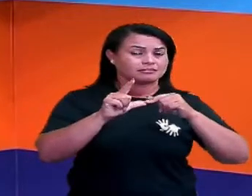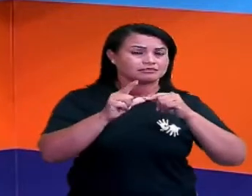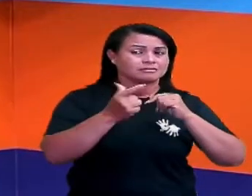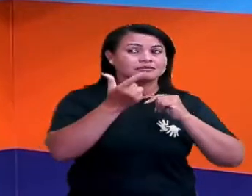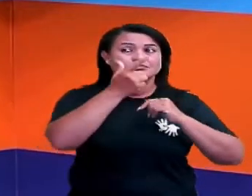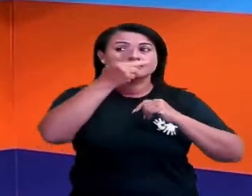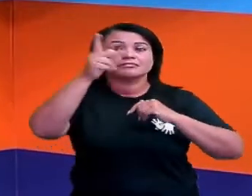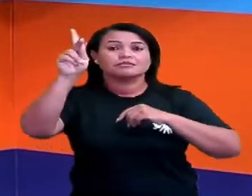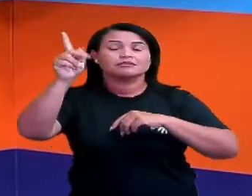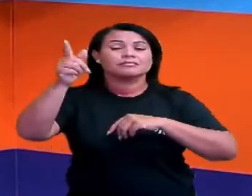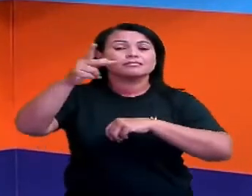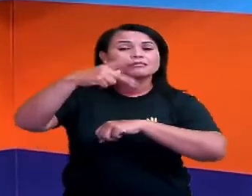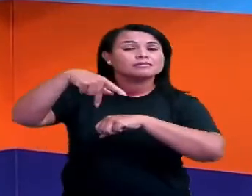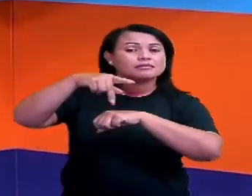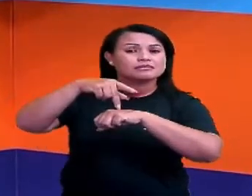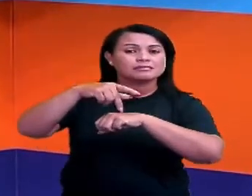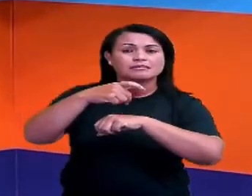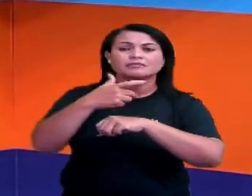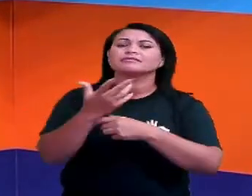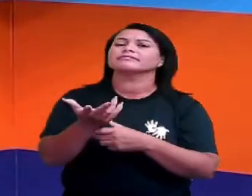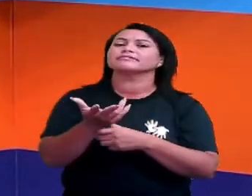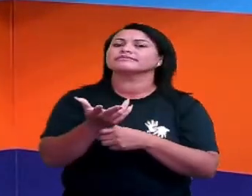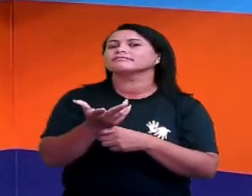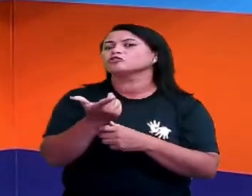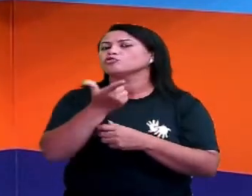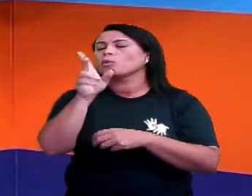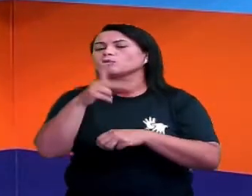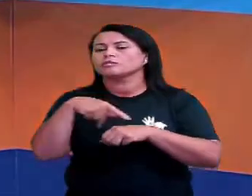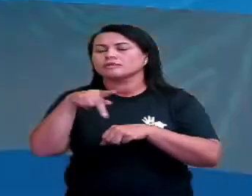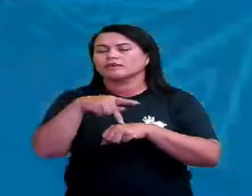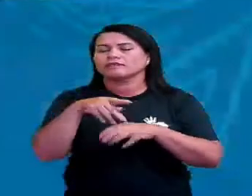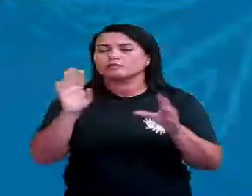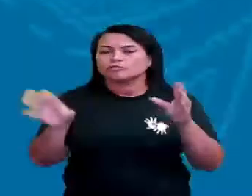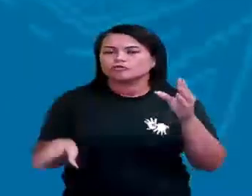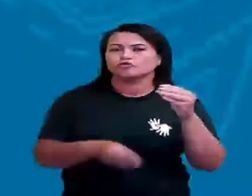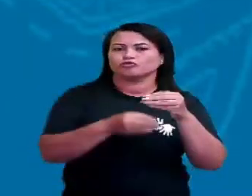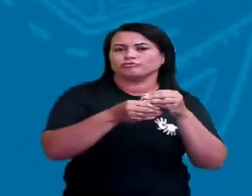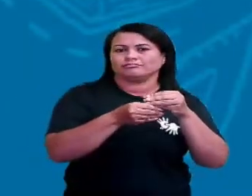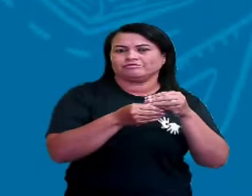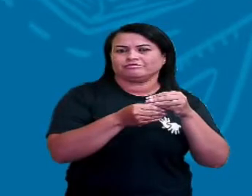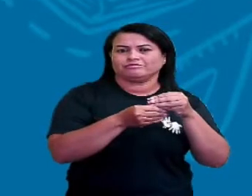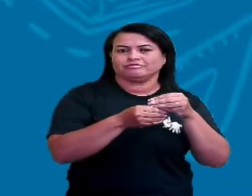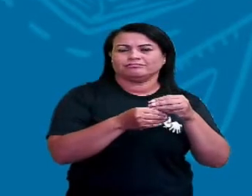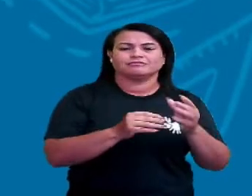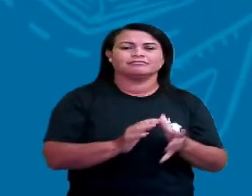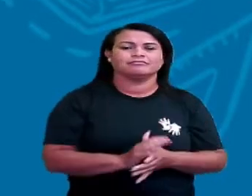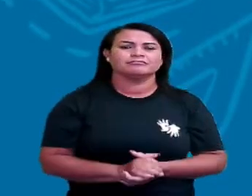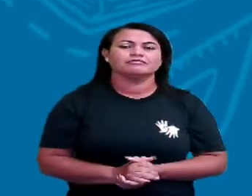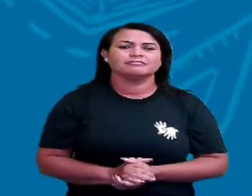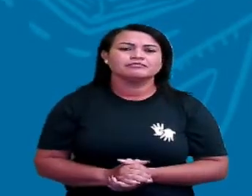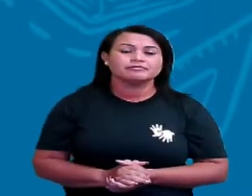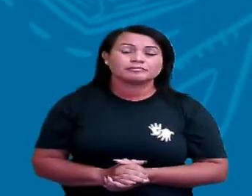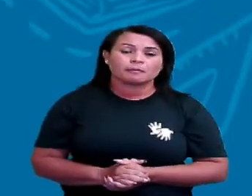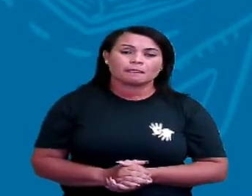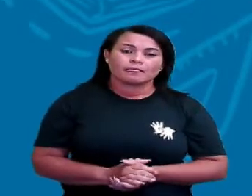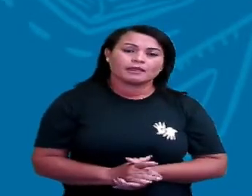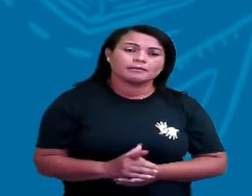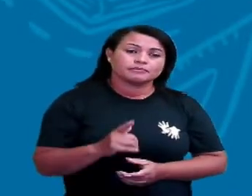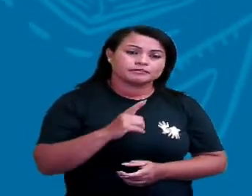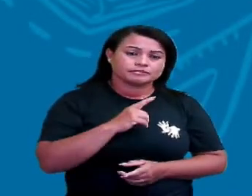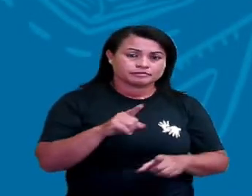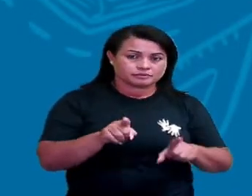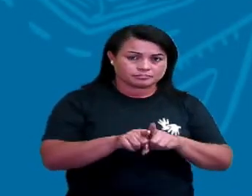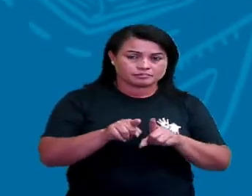às nossas letrinhas do alfabeto. Então, hoje nós temos 26 letrinhas, tá certo? Aqui nós temos,